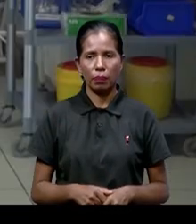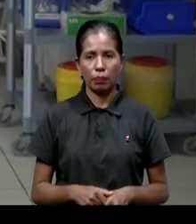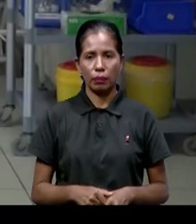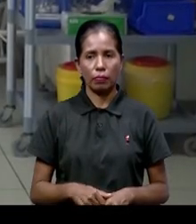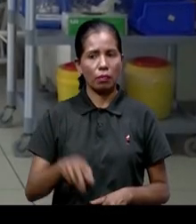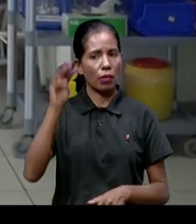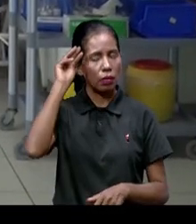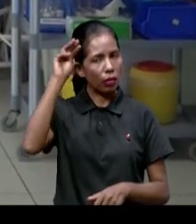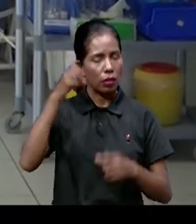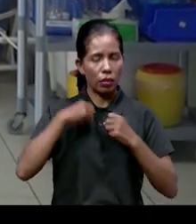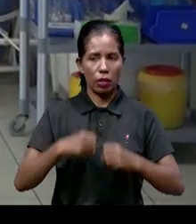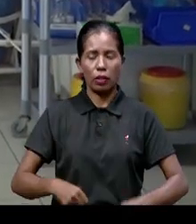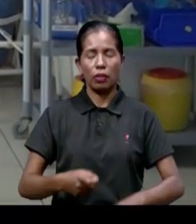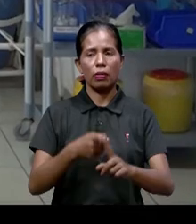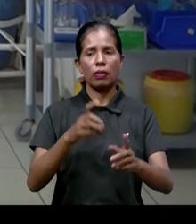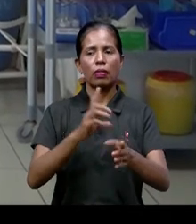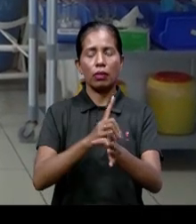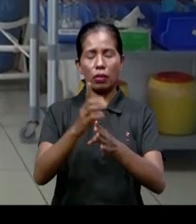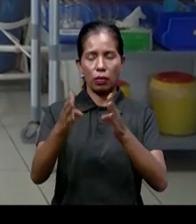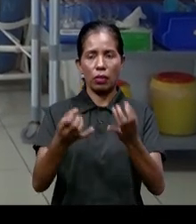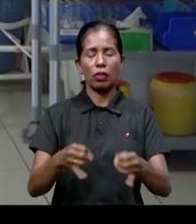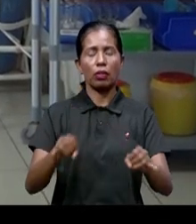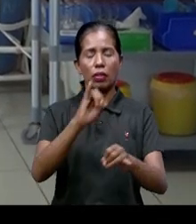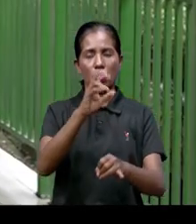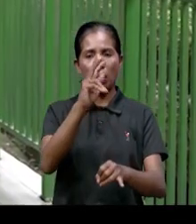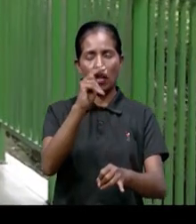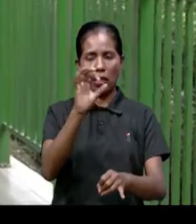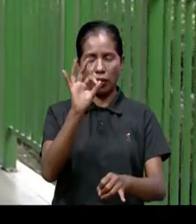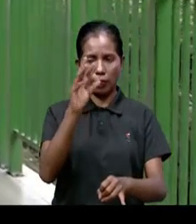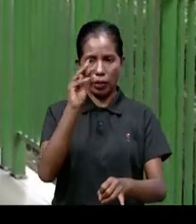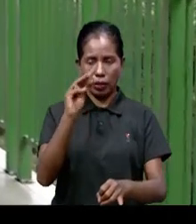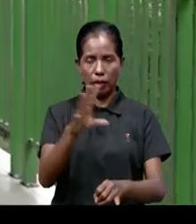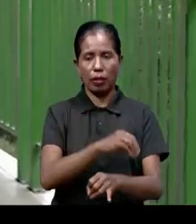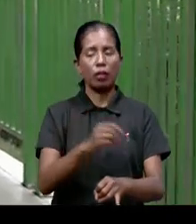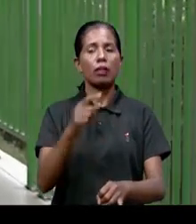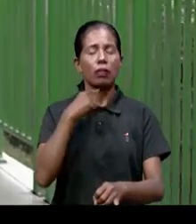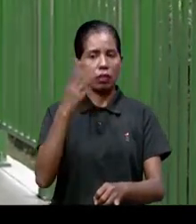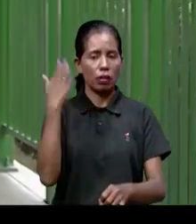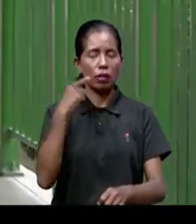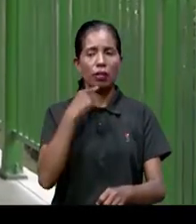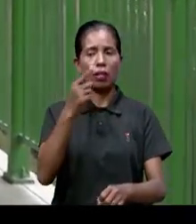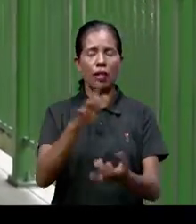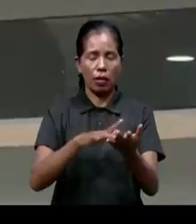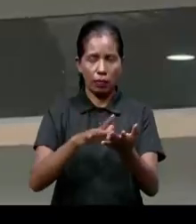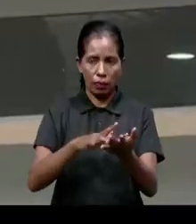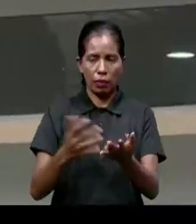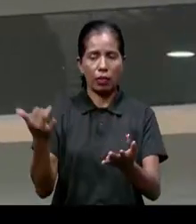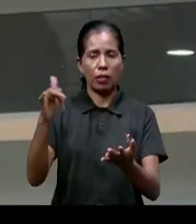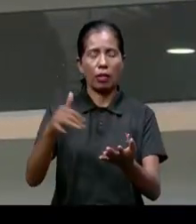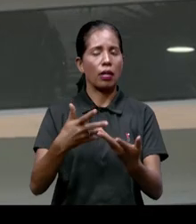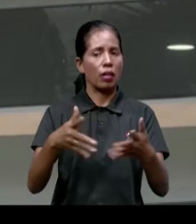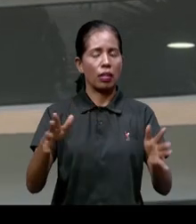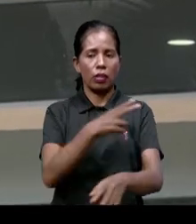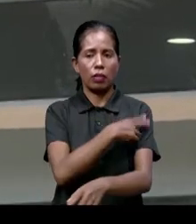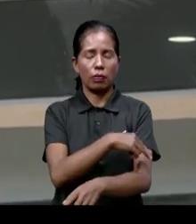Ministério da Saúde e o diretor executivo do Instituto Nacional de Farmácia no Produto Médico antes de atender, aimoruk nebe durante ne mamu que